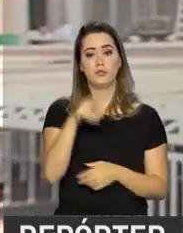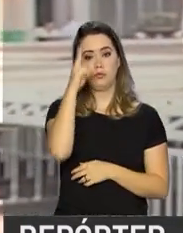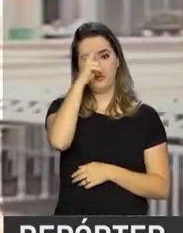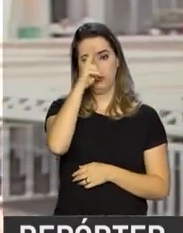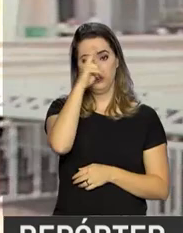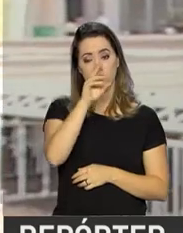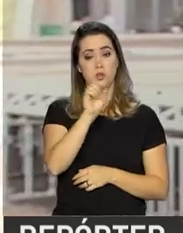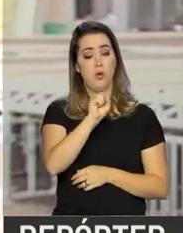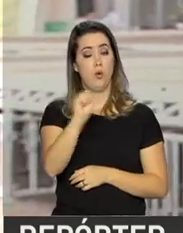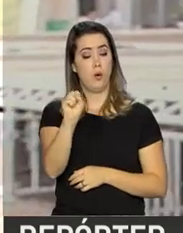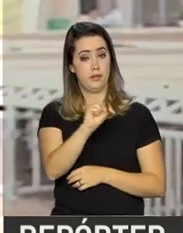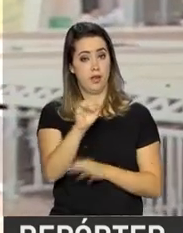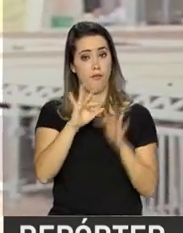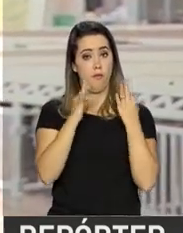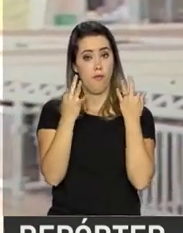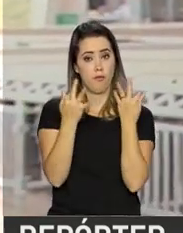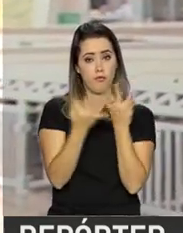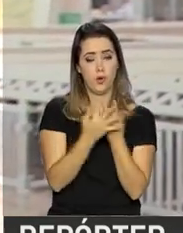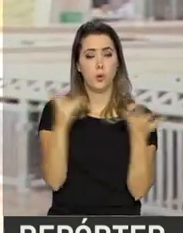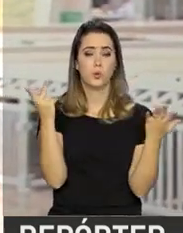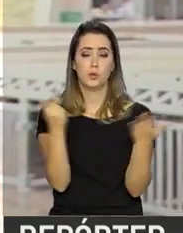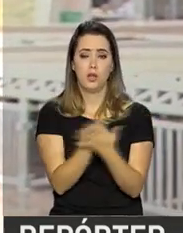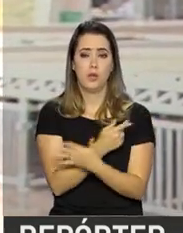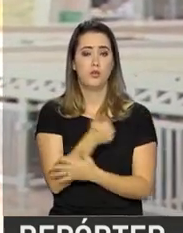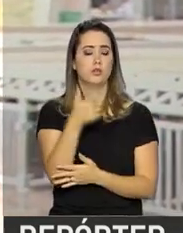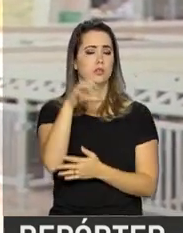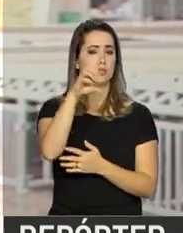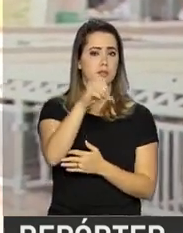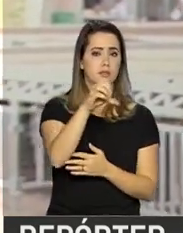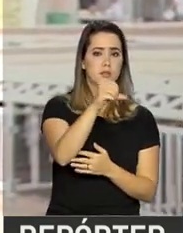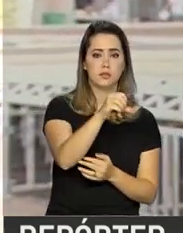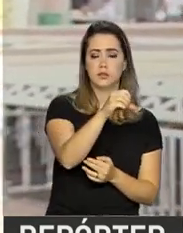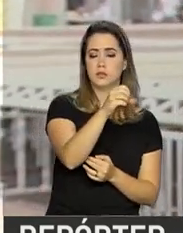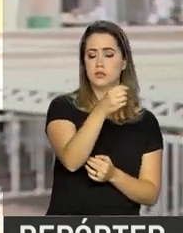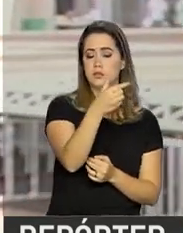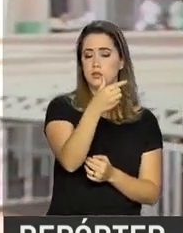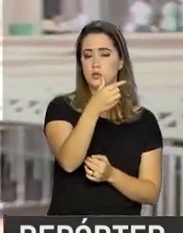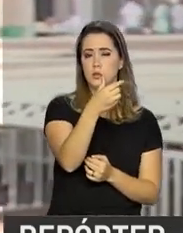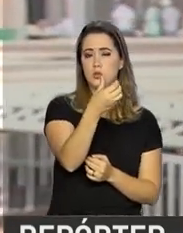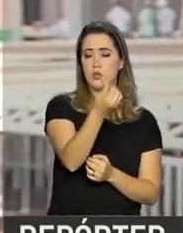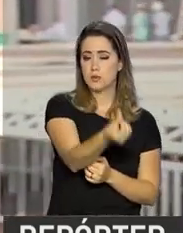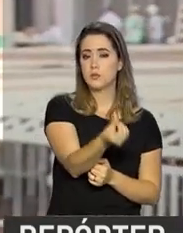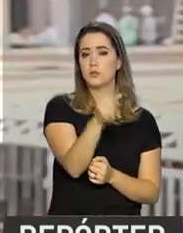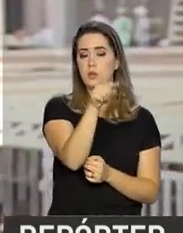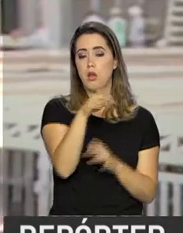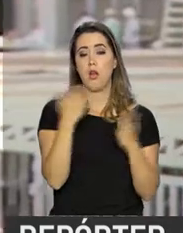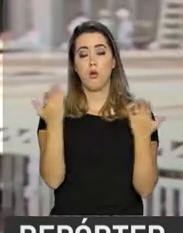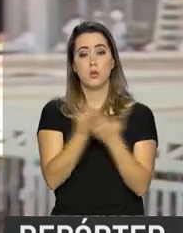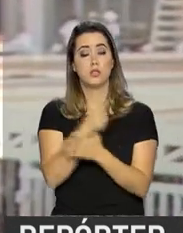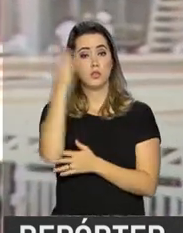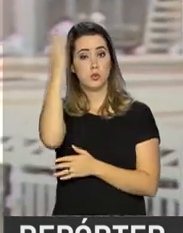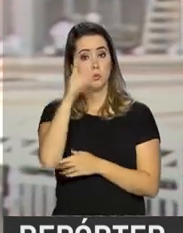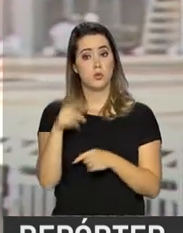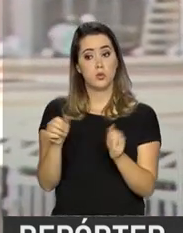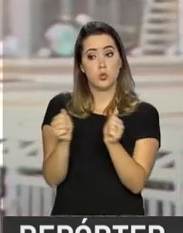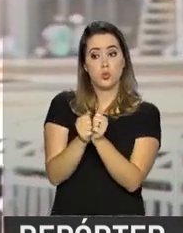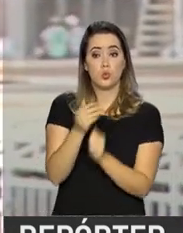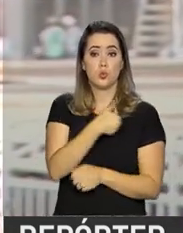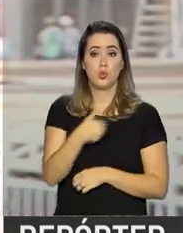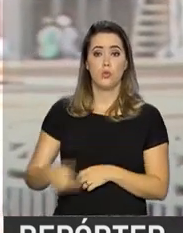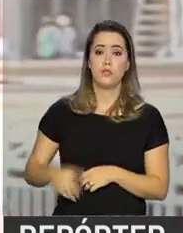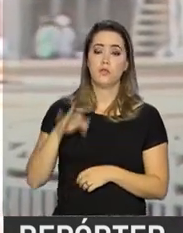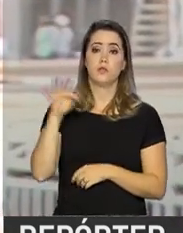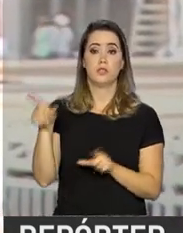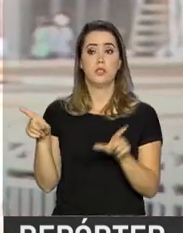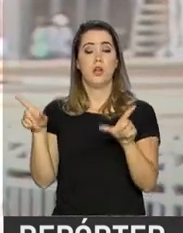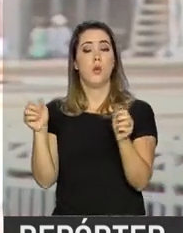é a oitava edição do evento que acontece desde 1996 no brasil o fórum está sendo promovido pelo governo federal através da agência